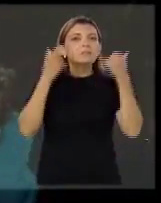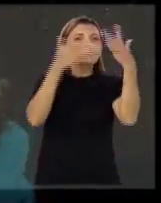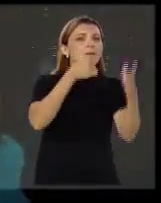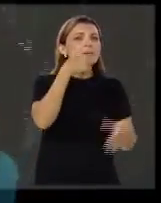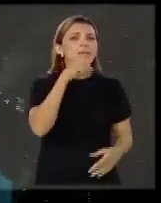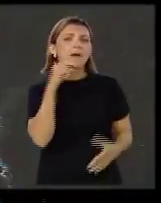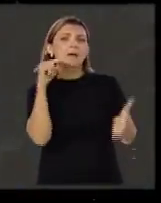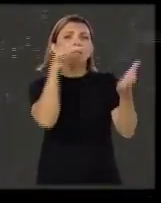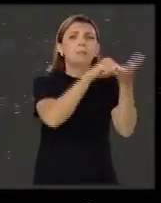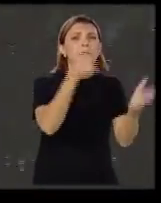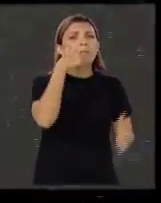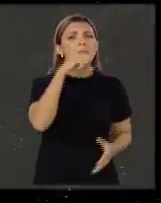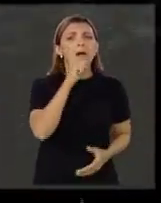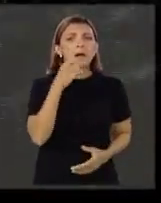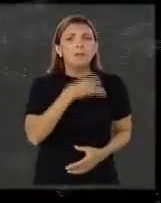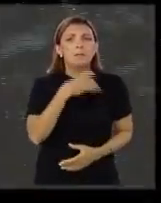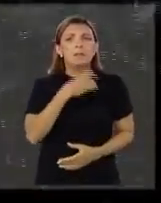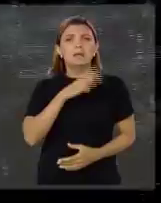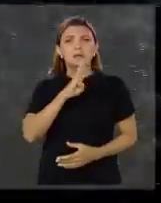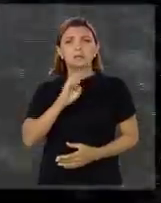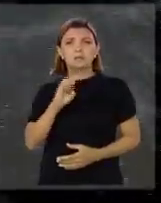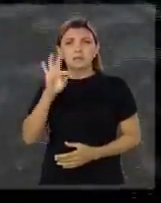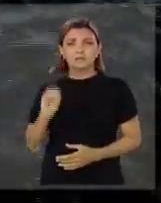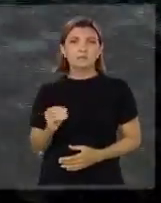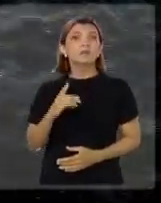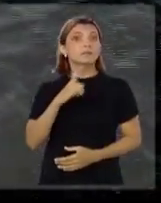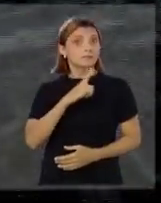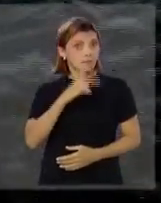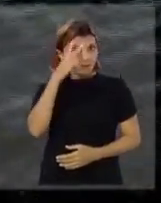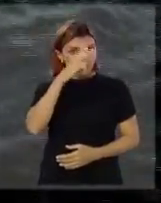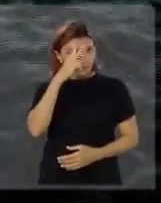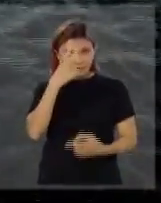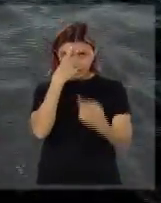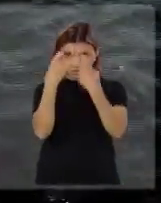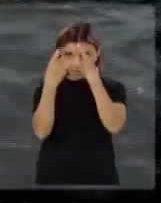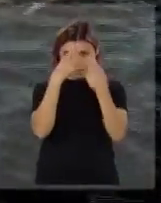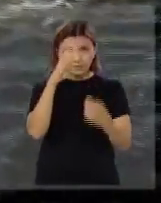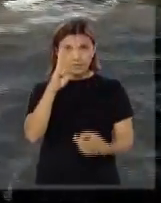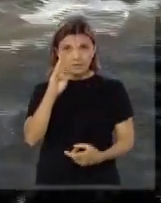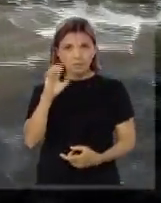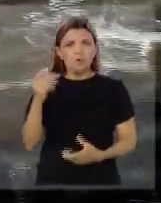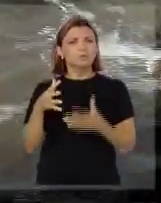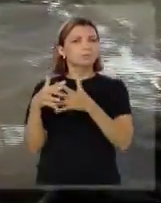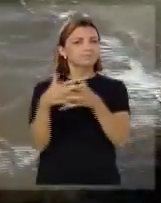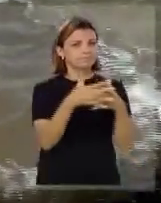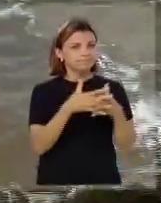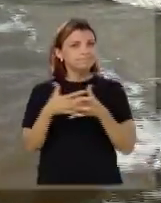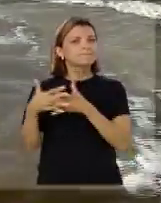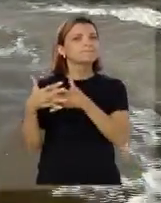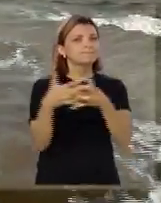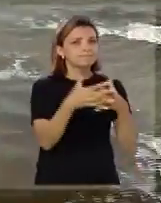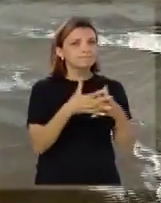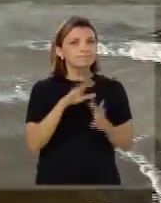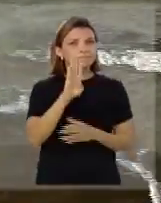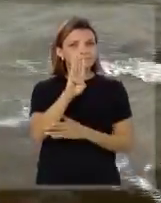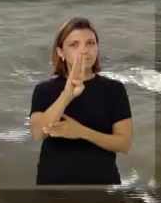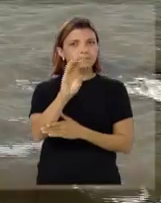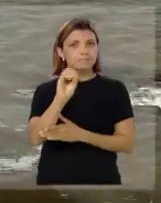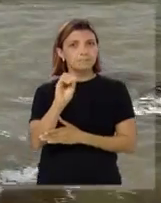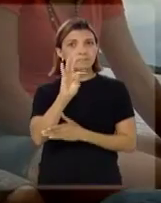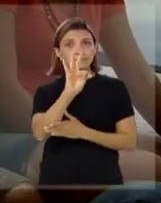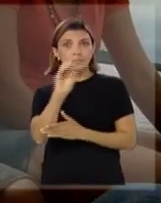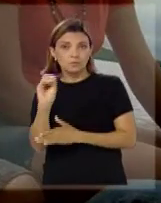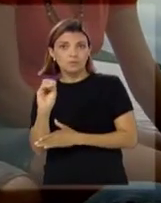pra mãe dela depois que foi o boto. E o boto da lenda é danado, viu? Ele arruma cada confusão. Tipo o